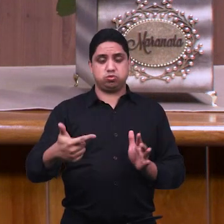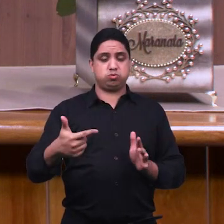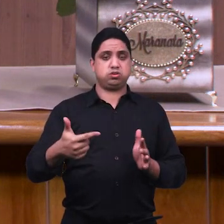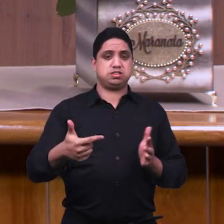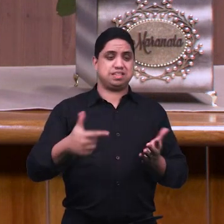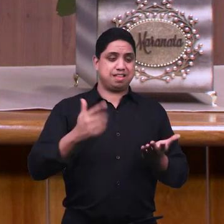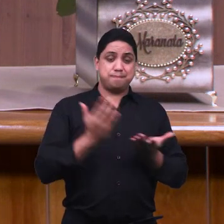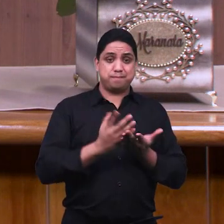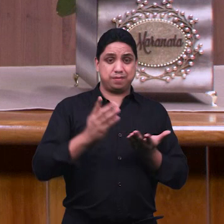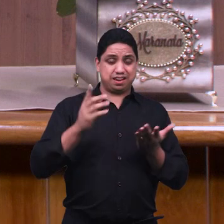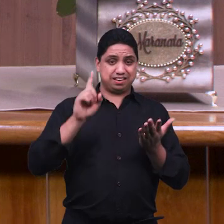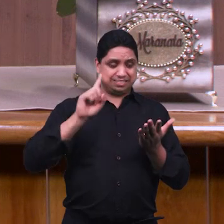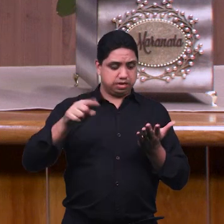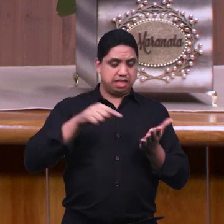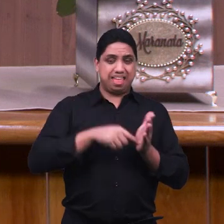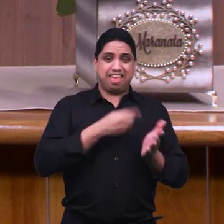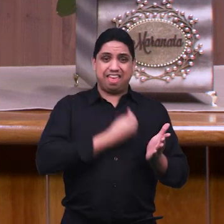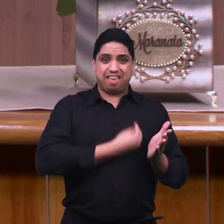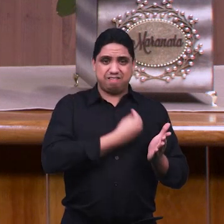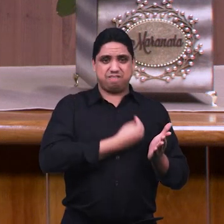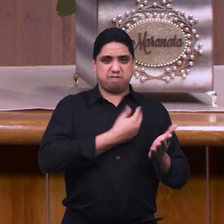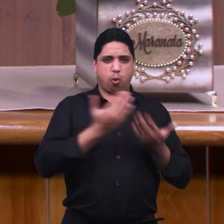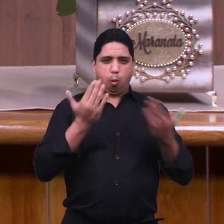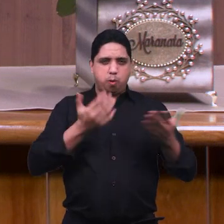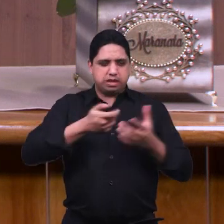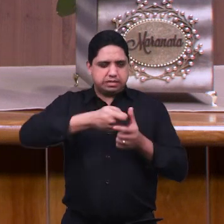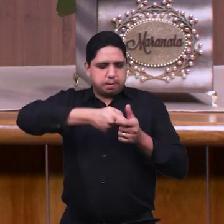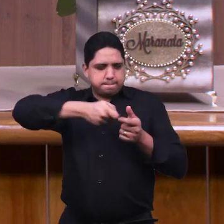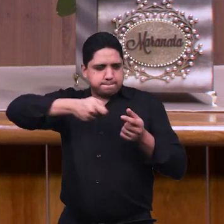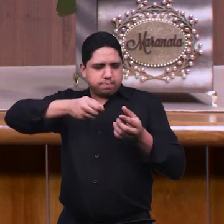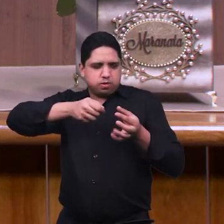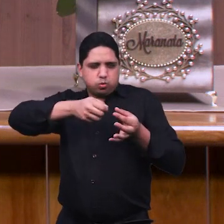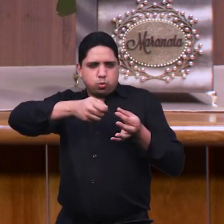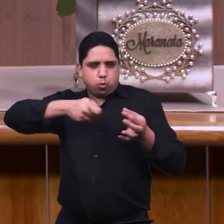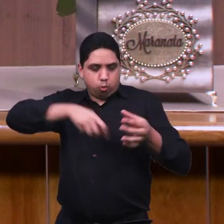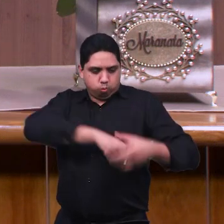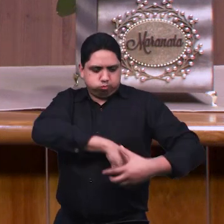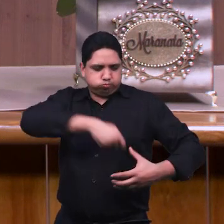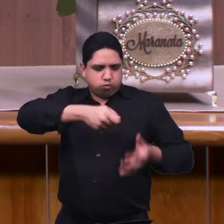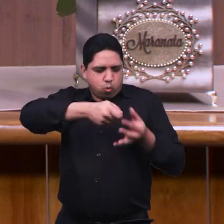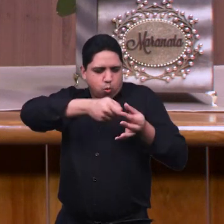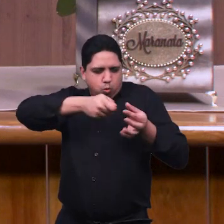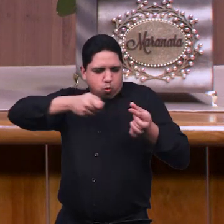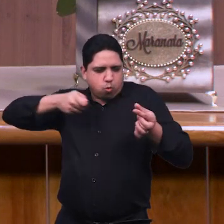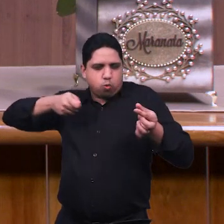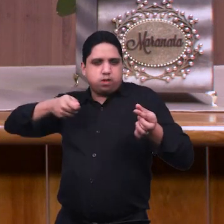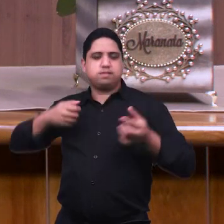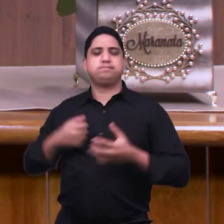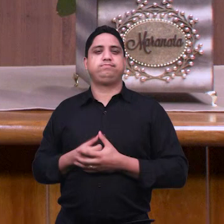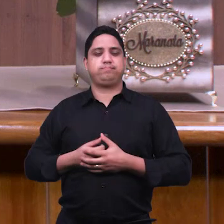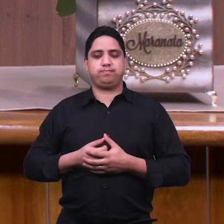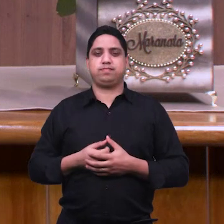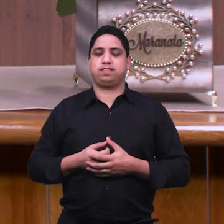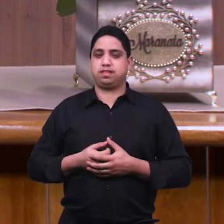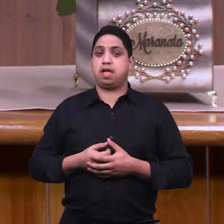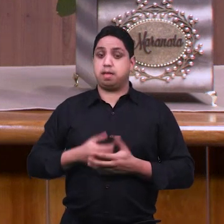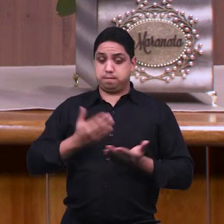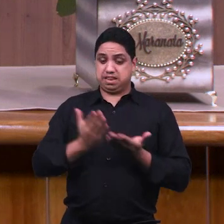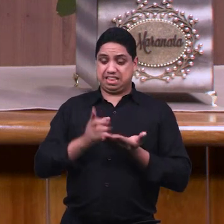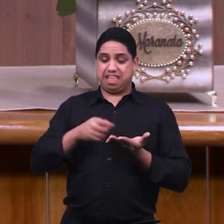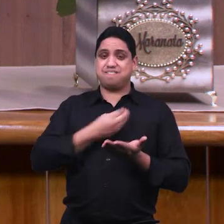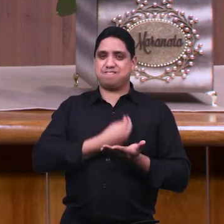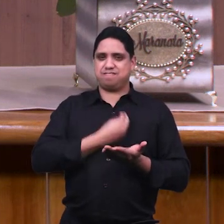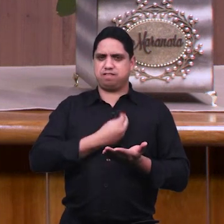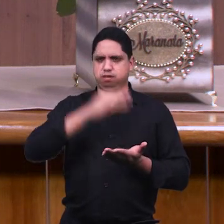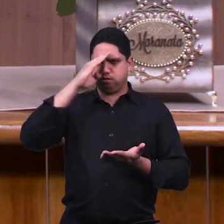e eficaz, como espada de dois gumes. Palavra de Deus é a palavra viva, não é a palavra morta. Creia